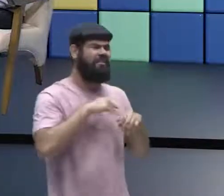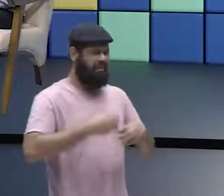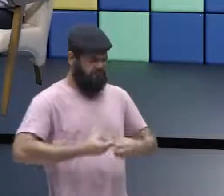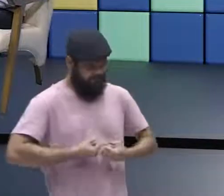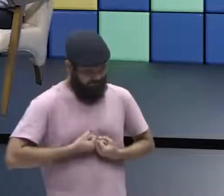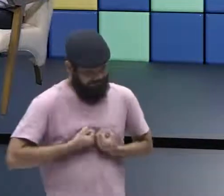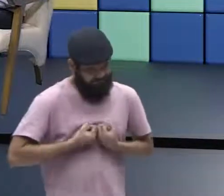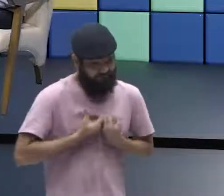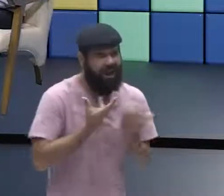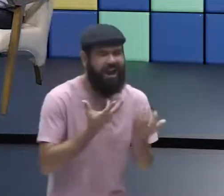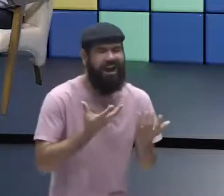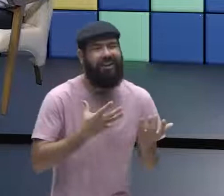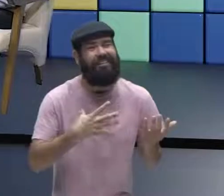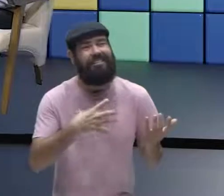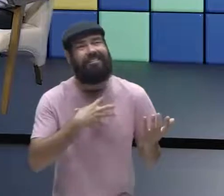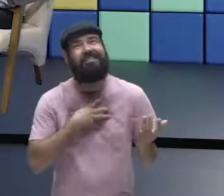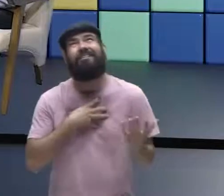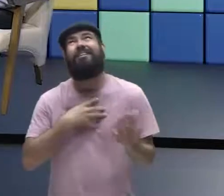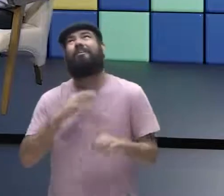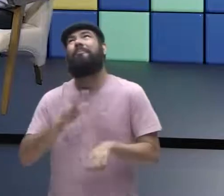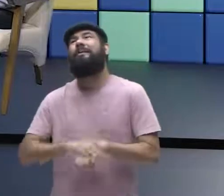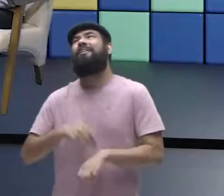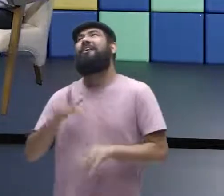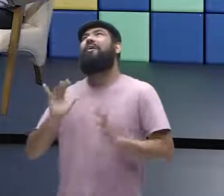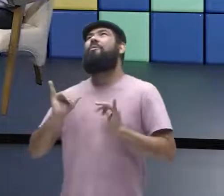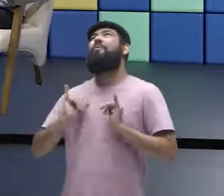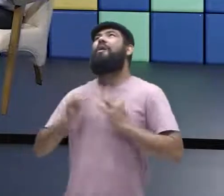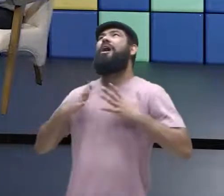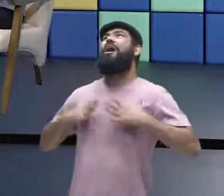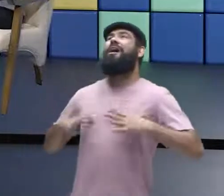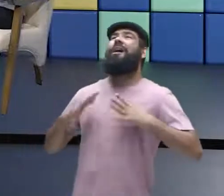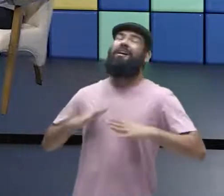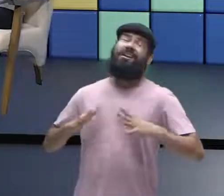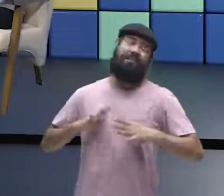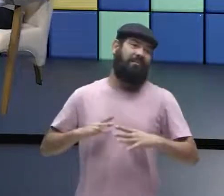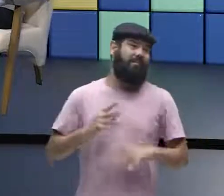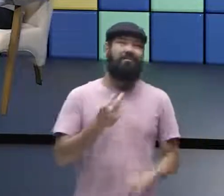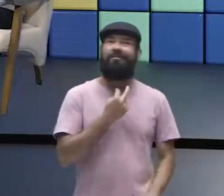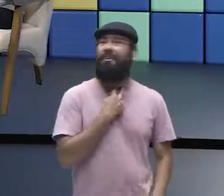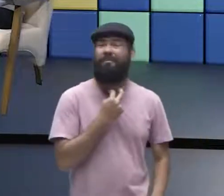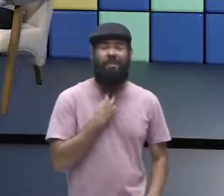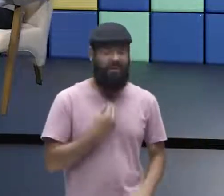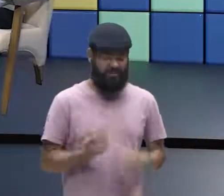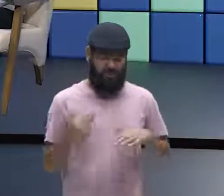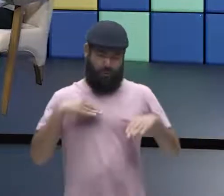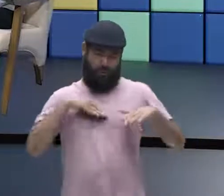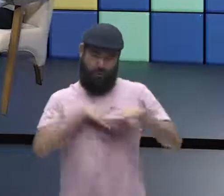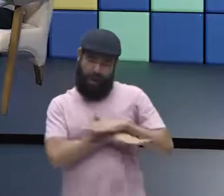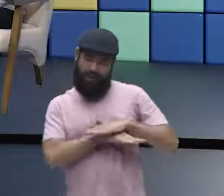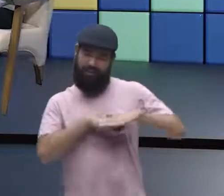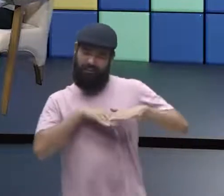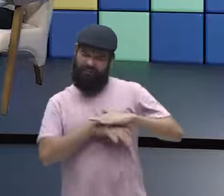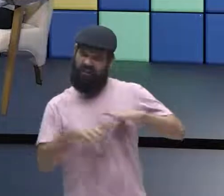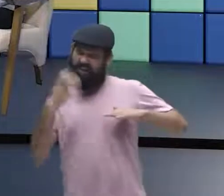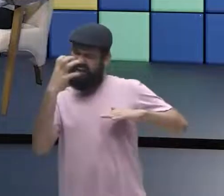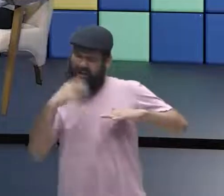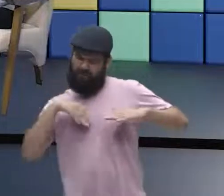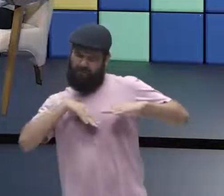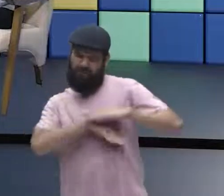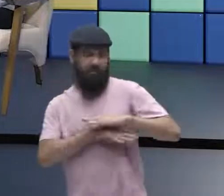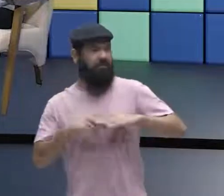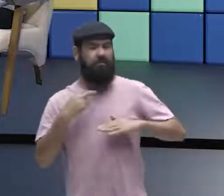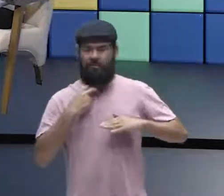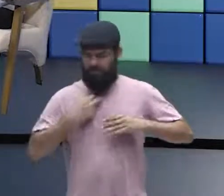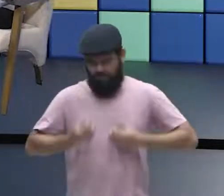me senti melhor, relaxei. Então, como você falou, a gente não pode guardar, a gente tem que externalizar isso para